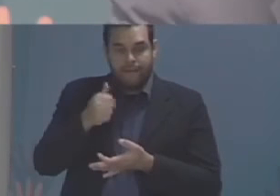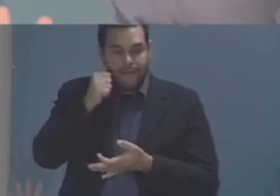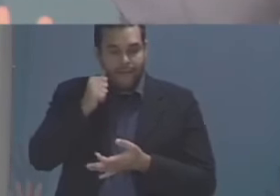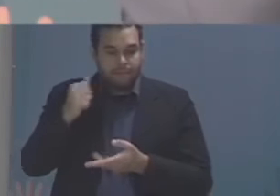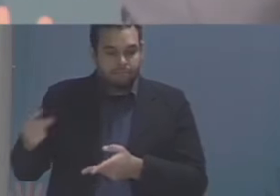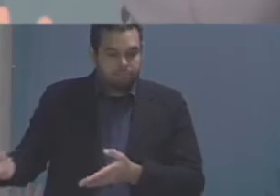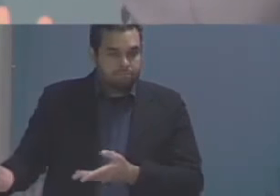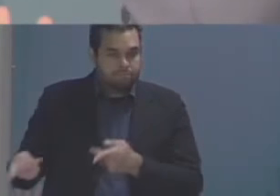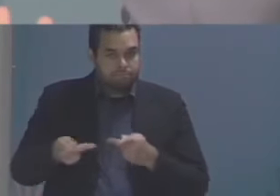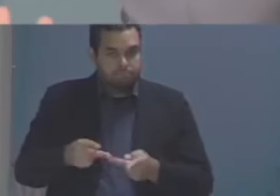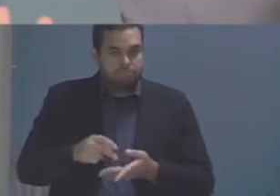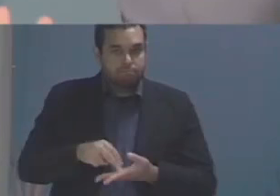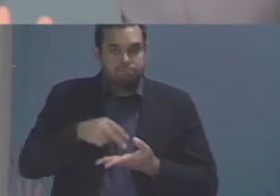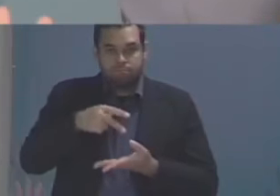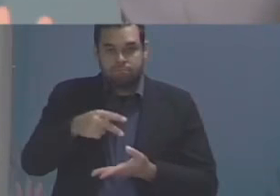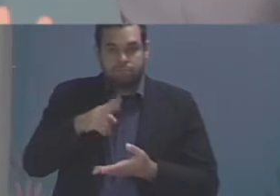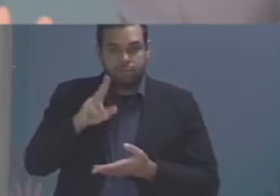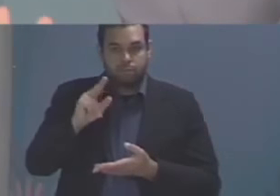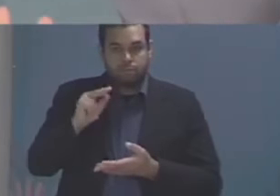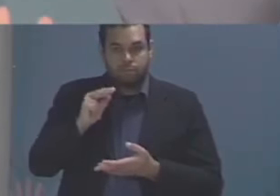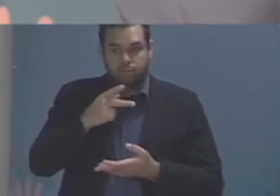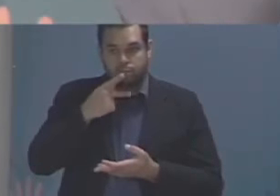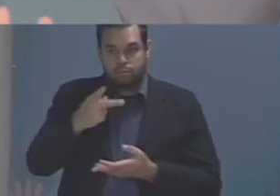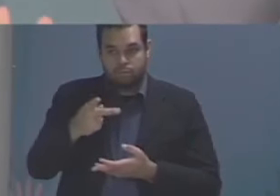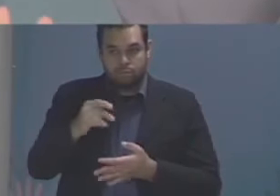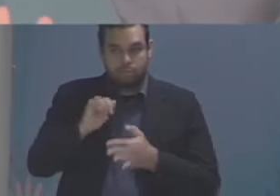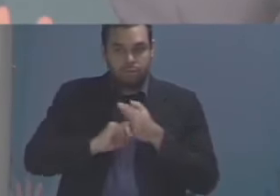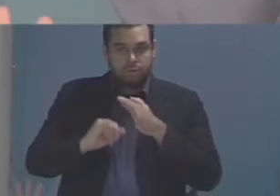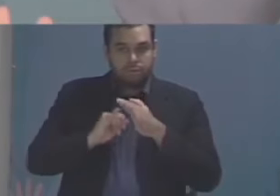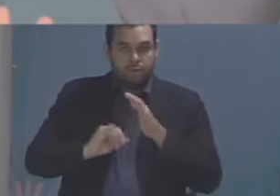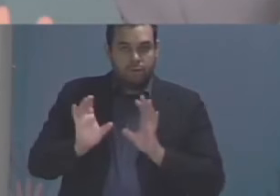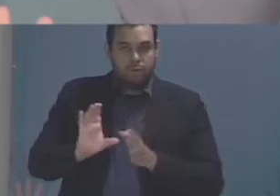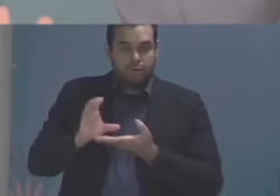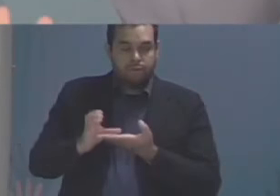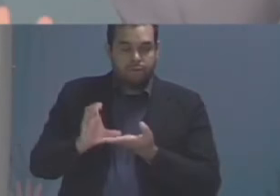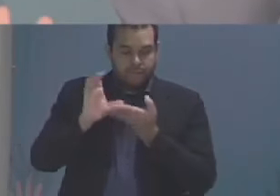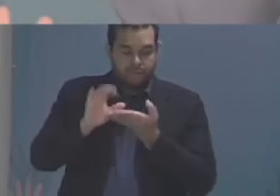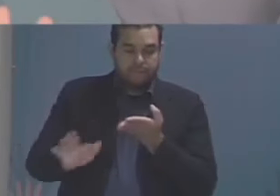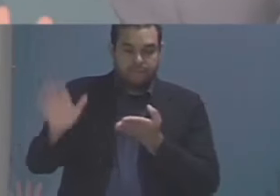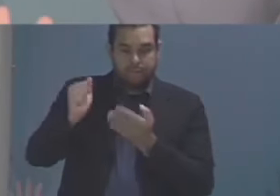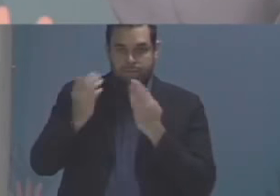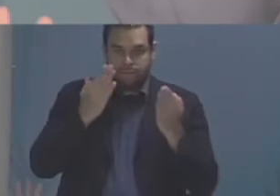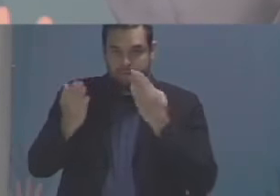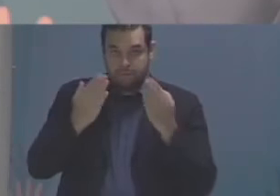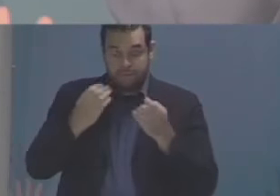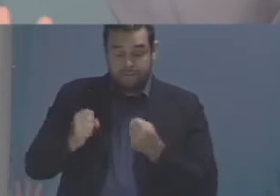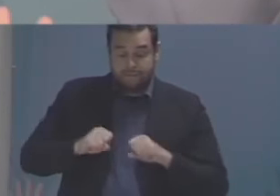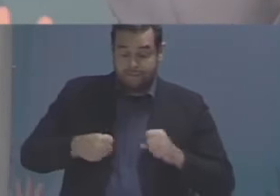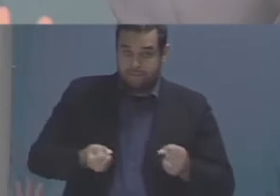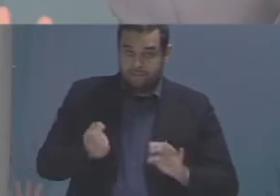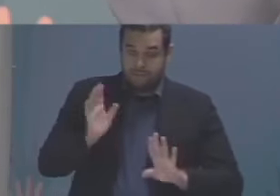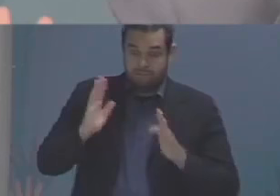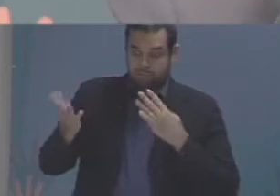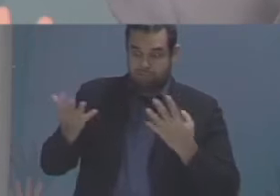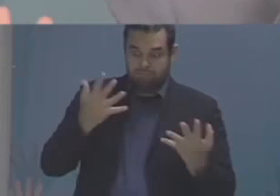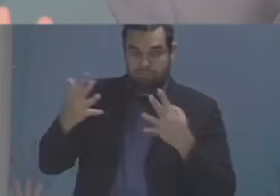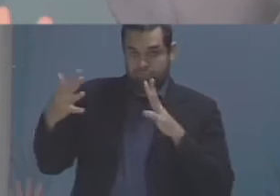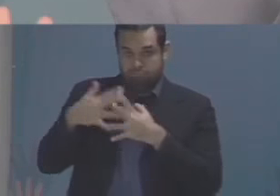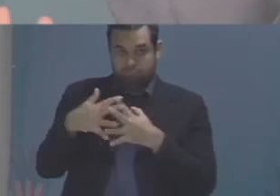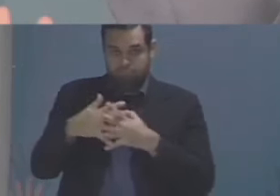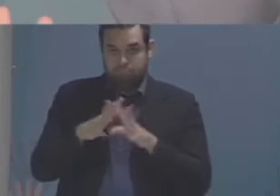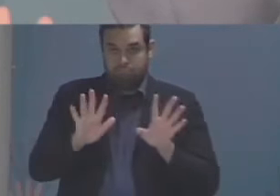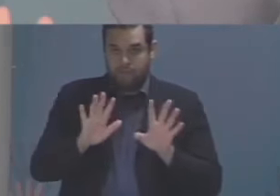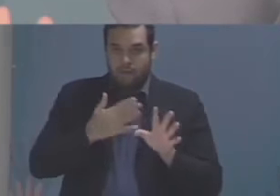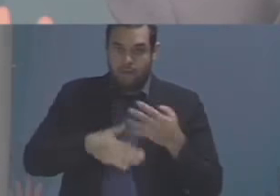sujeito que ela fez isso. Ela jamais usou essa entidade do Conselho Federal de Psicologia para fazer defesa alguma. Você está confundindo as coisas e eu acho